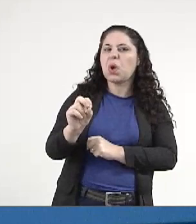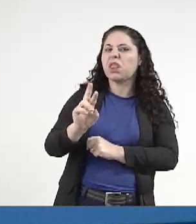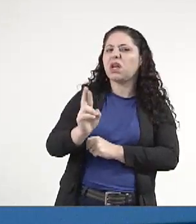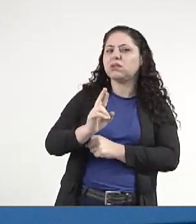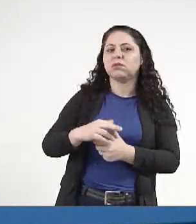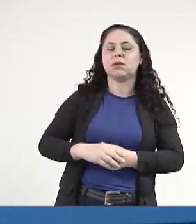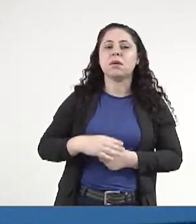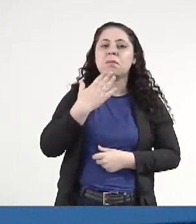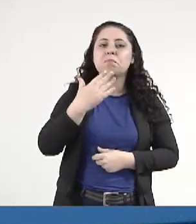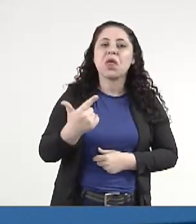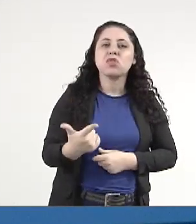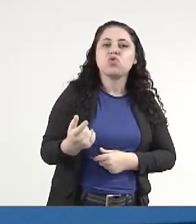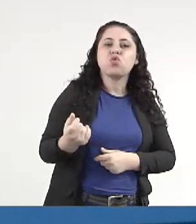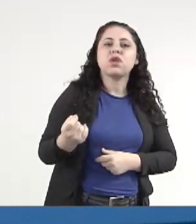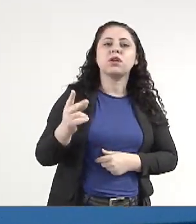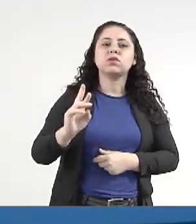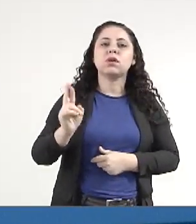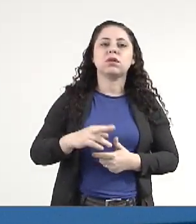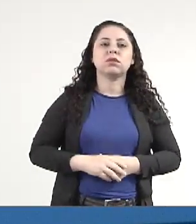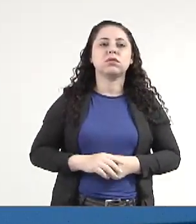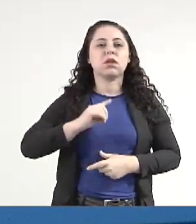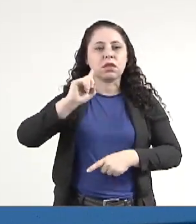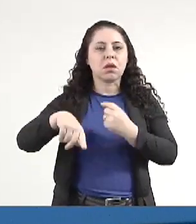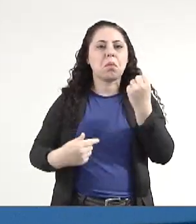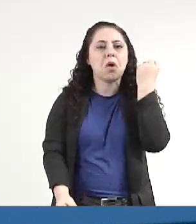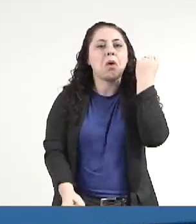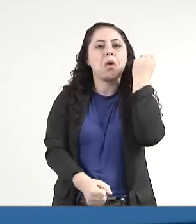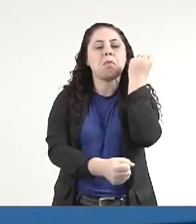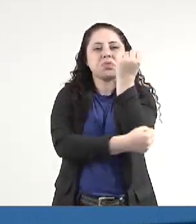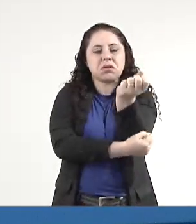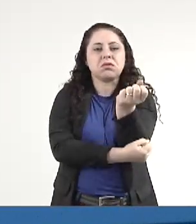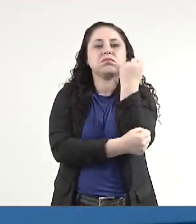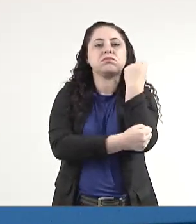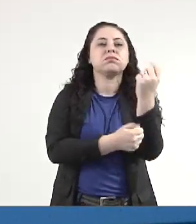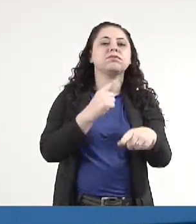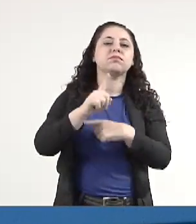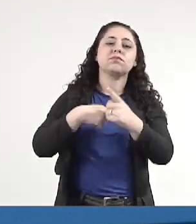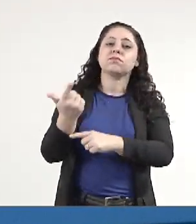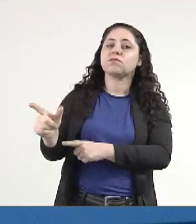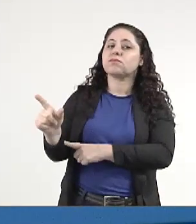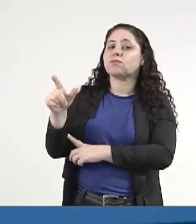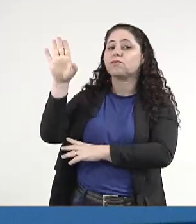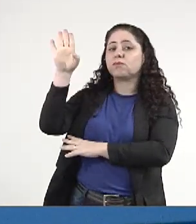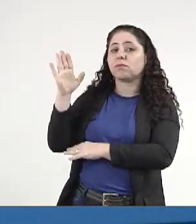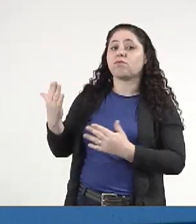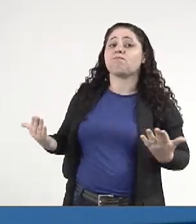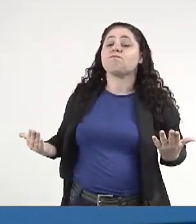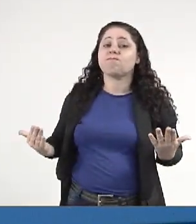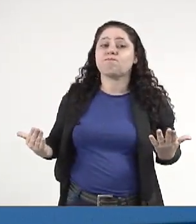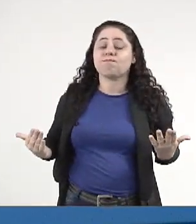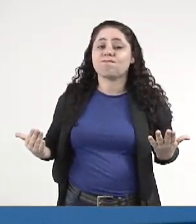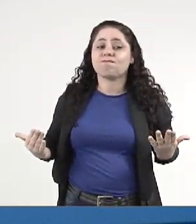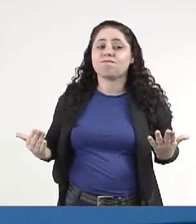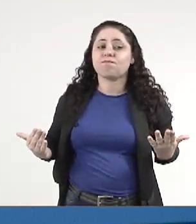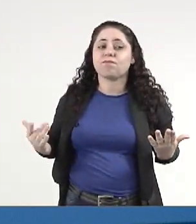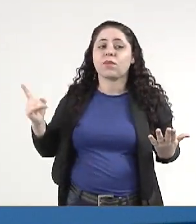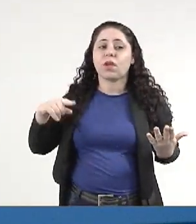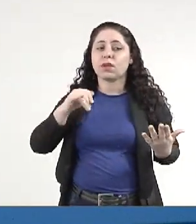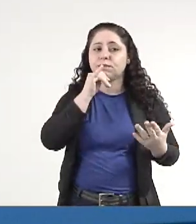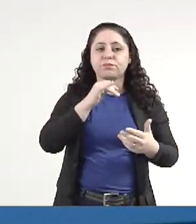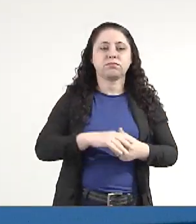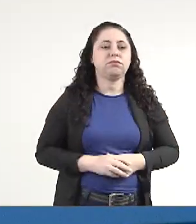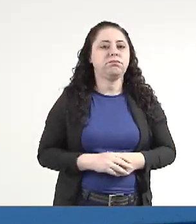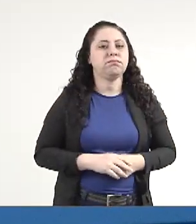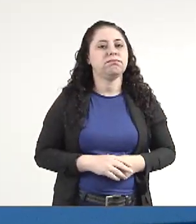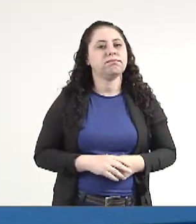50. Peça 200, depois dá uma banana e vota no outro candidato. É assim que nós vamos educar